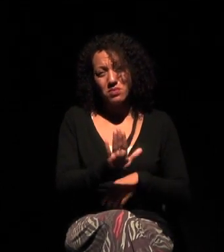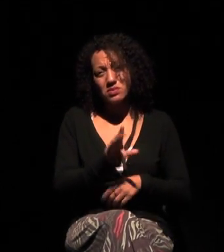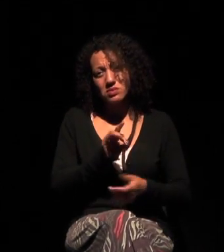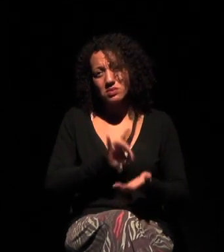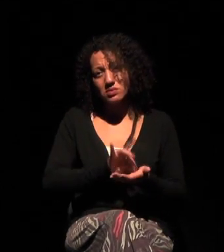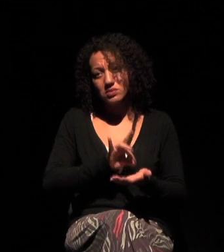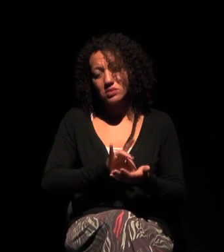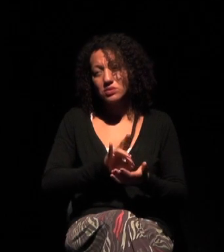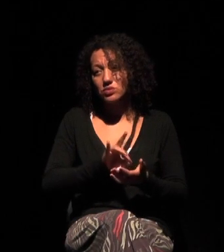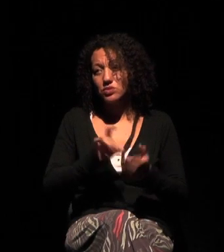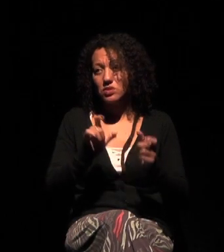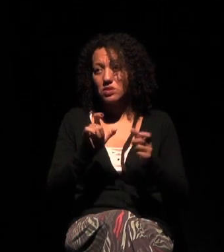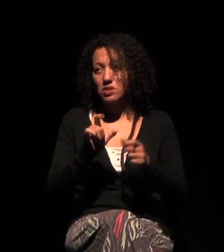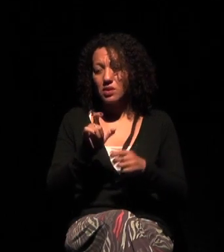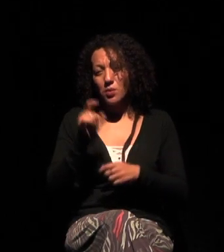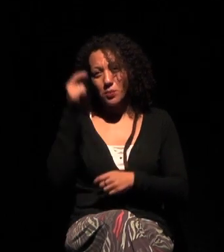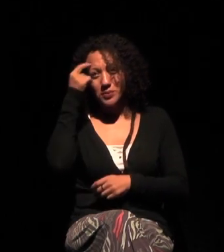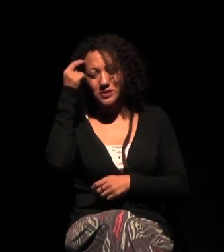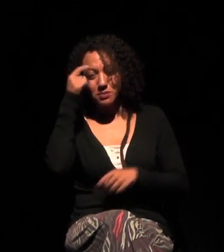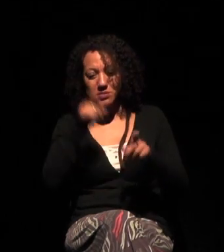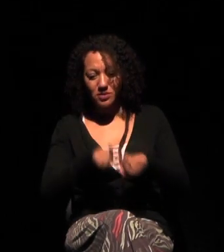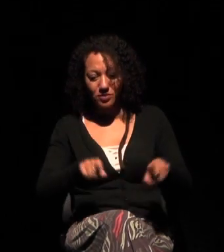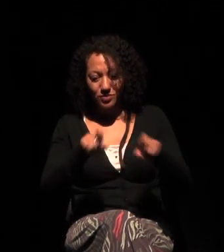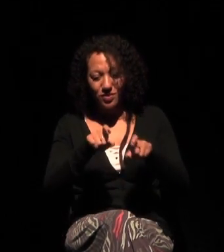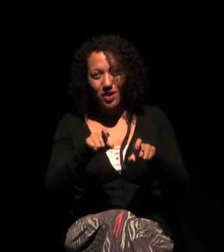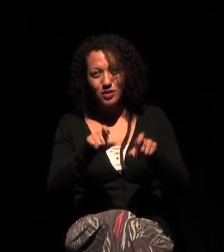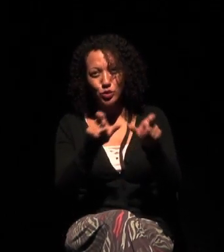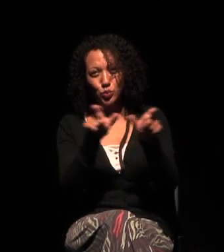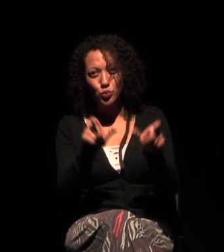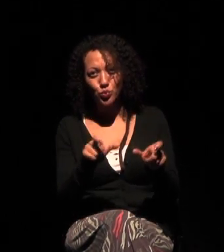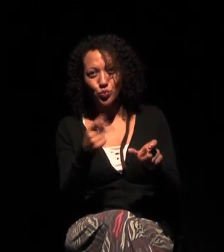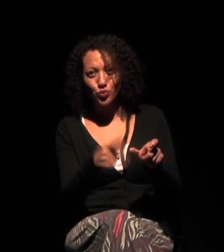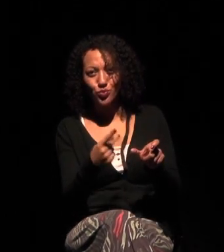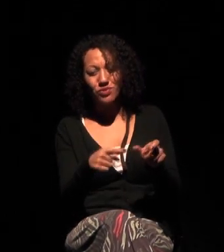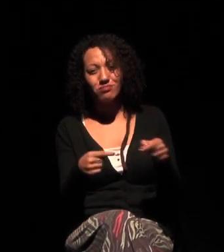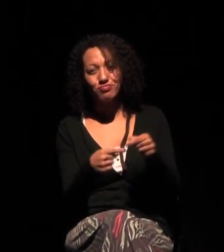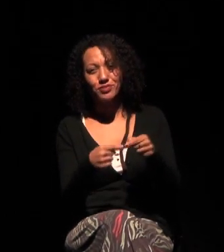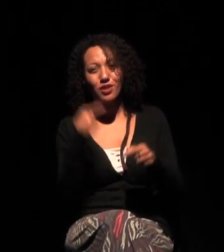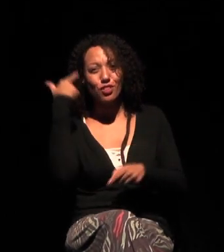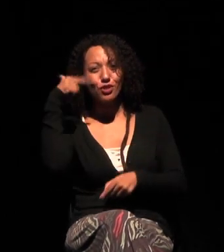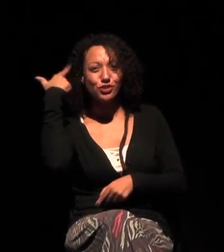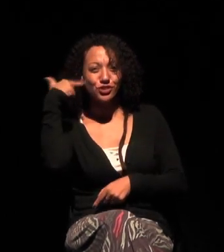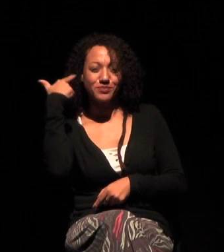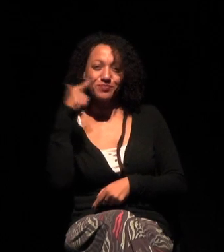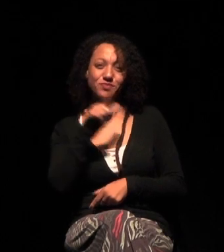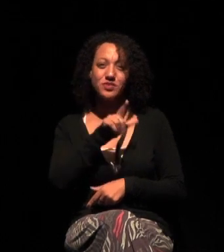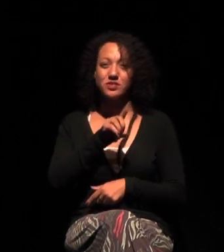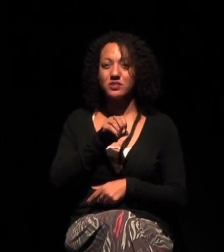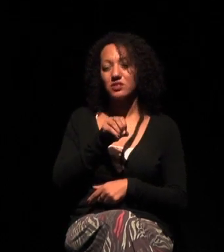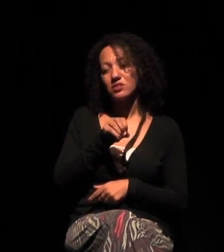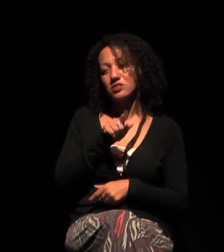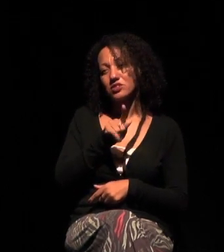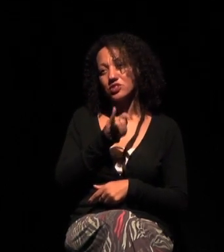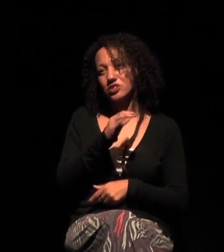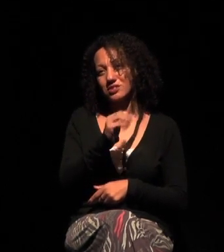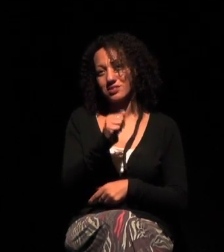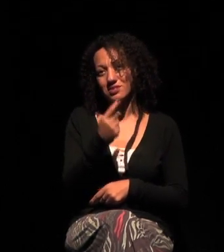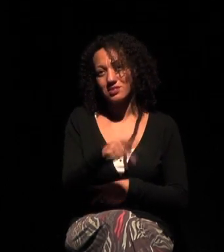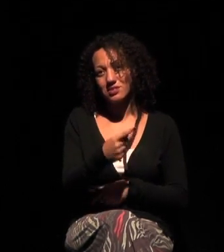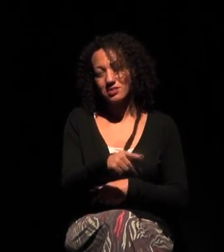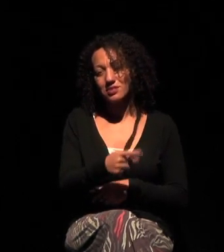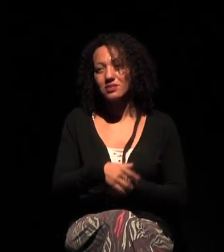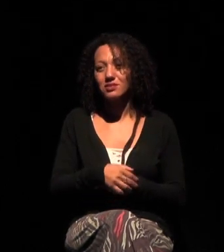o as estruturas de raciocínio que ela traz suas estruturas da lógica lógica já